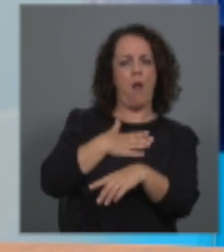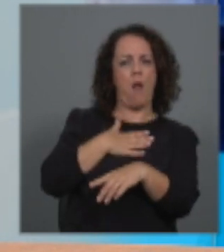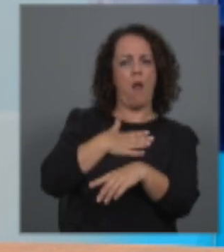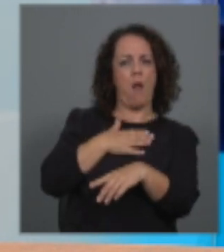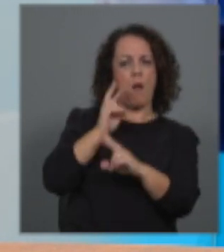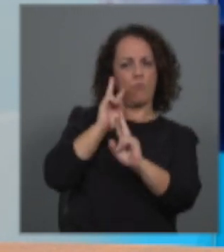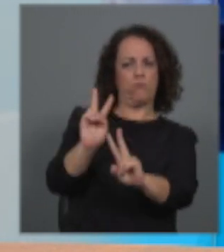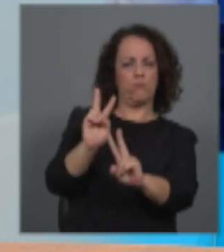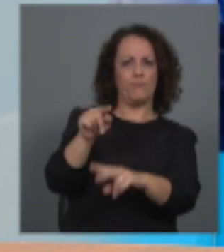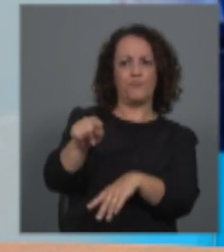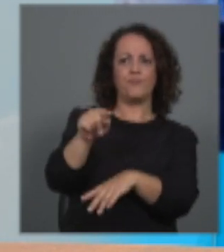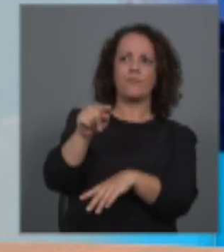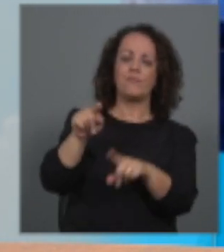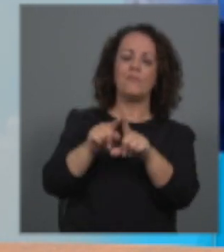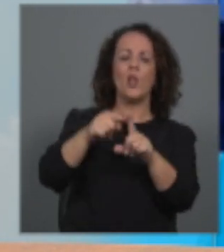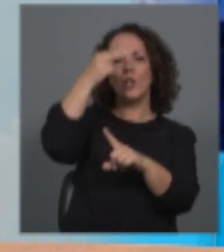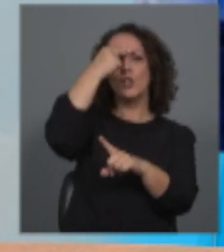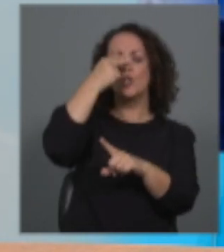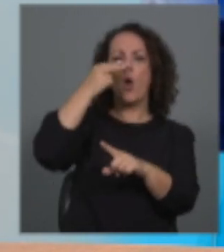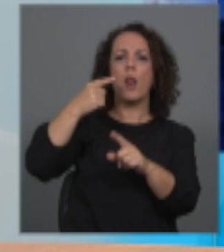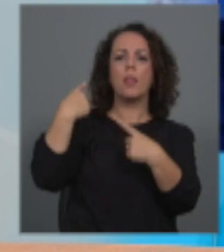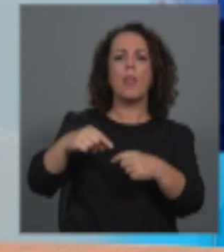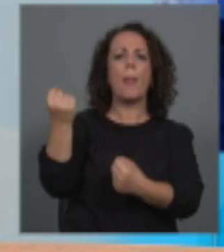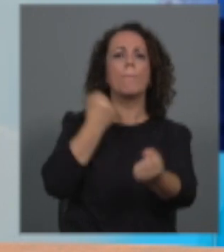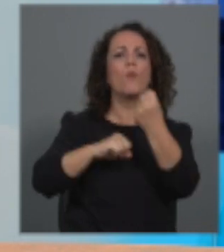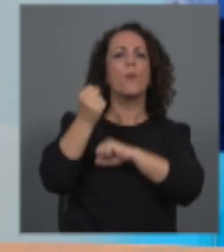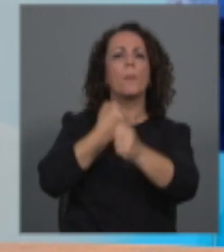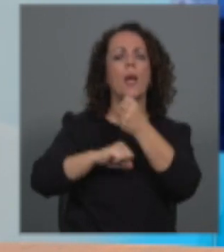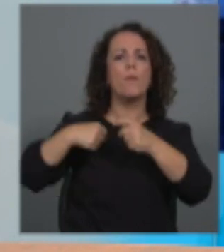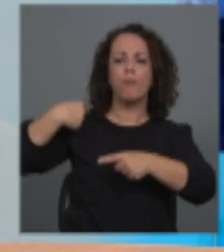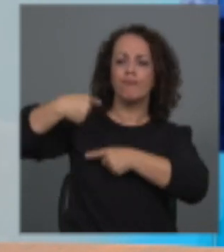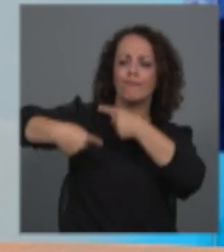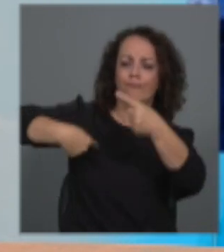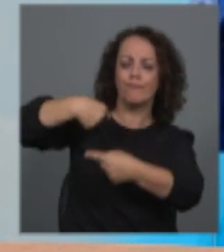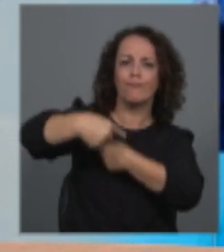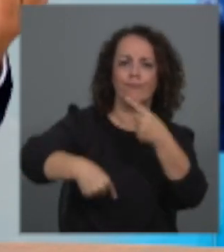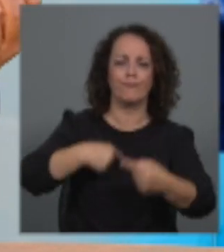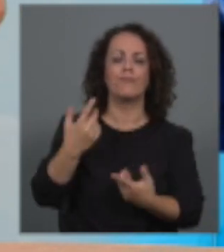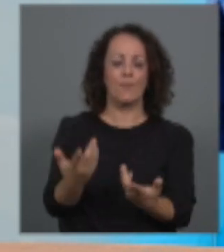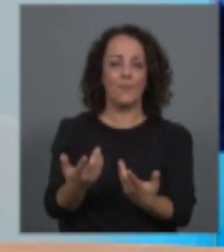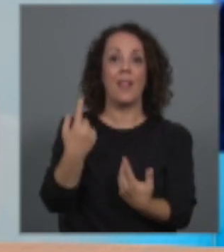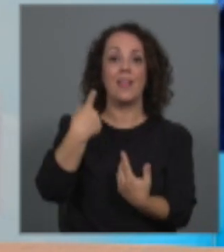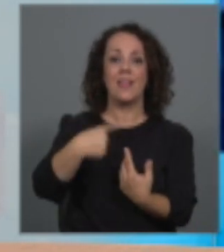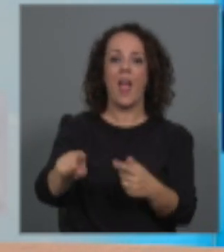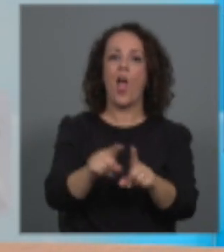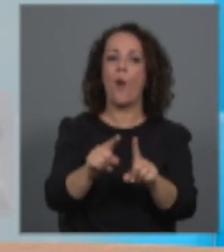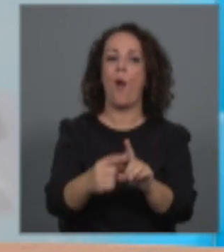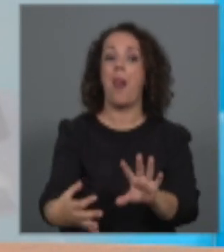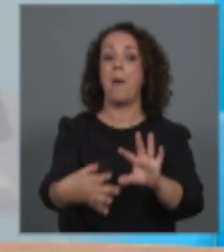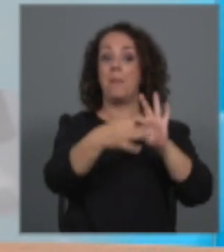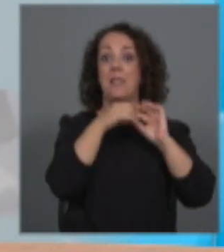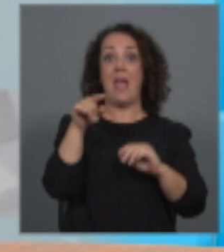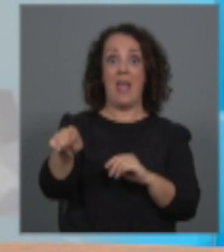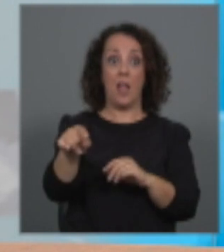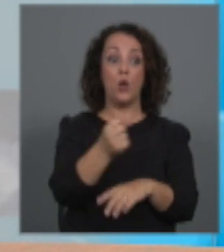a história em movimento. Ele está carregado de dinamismo. Tem um pé no passado, ele é o último